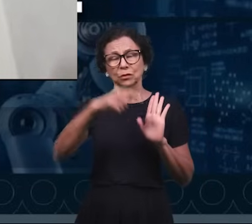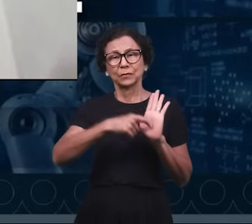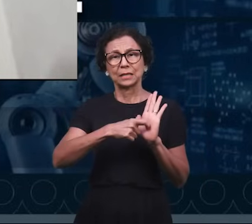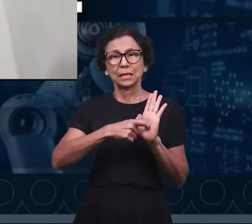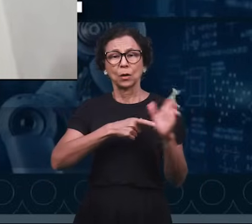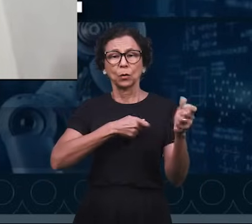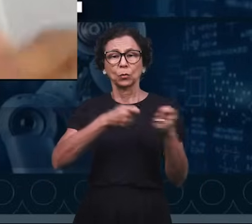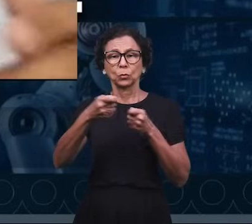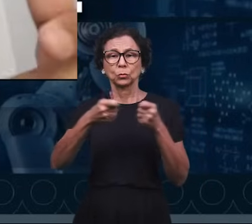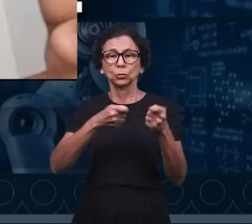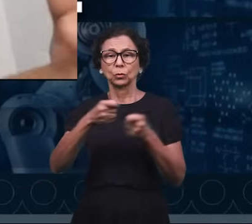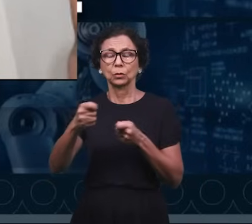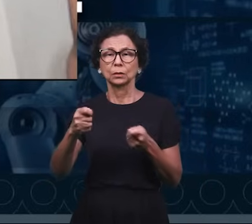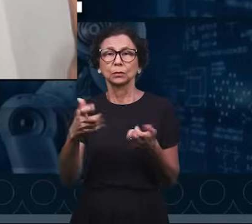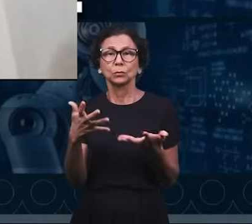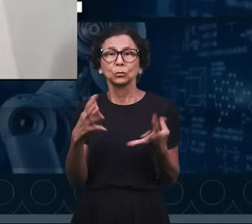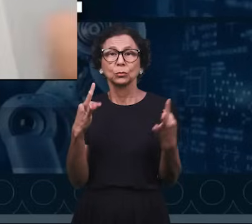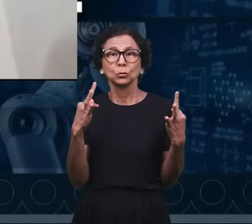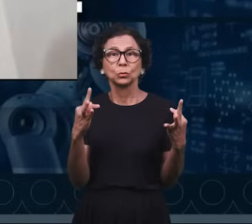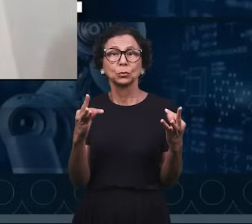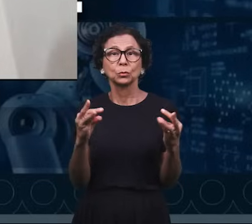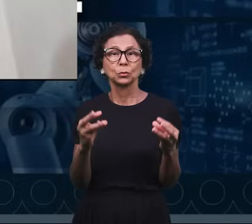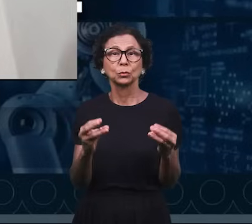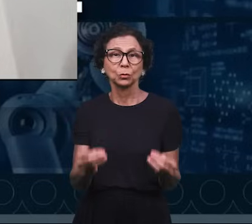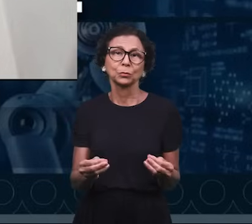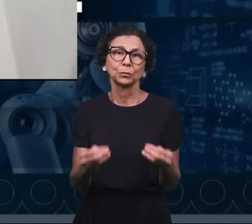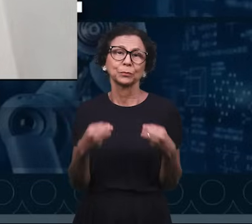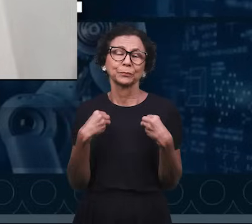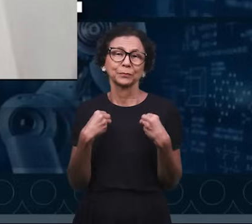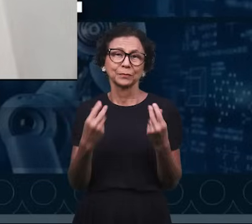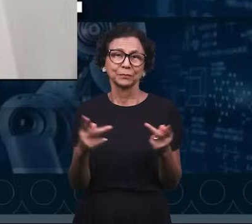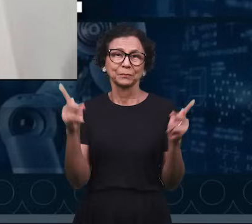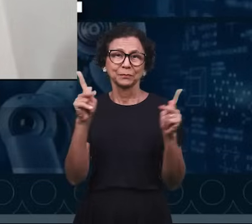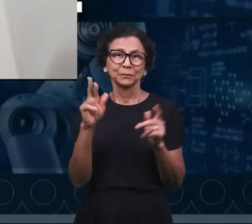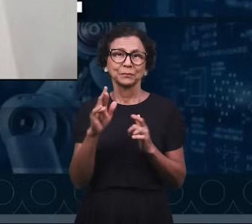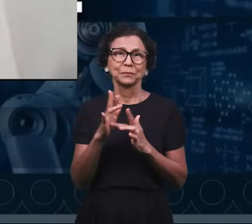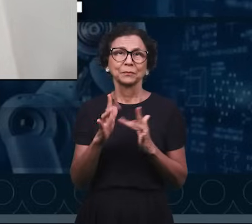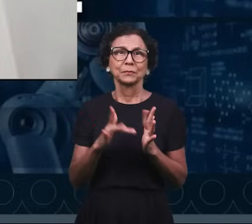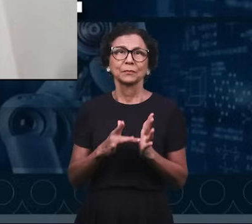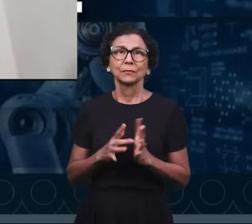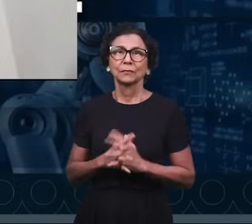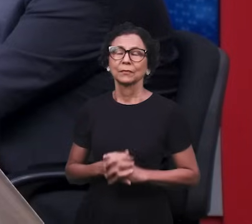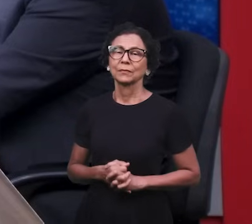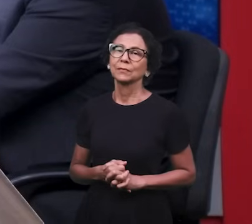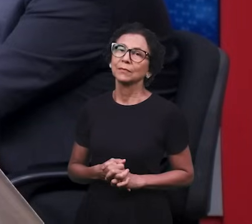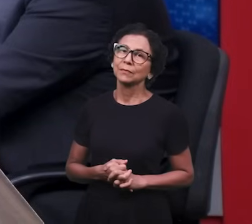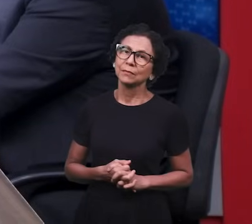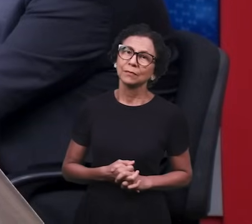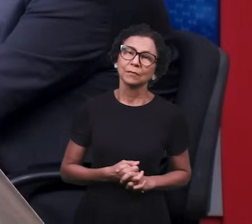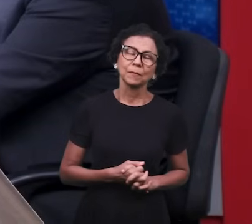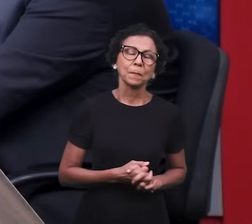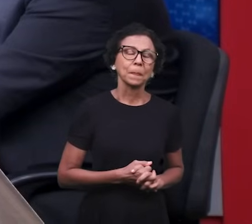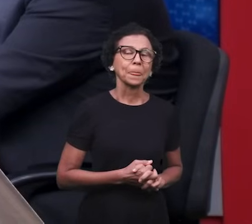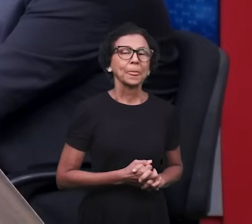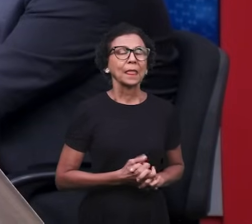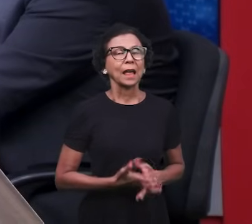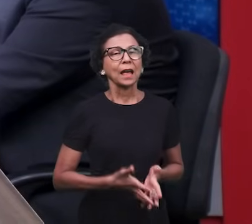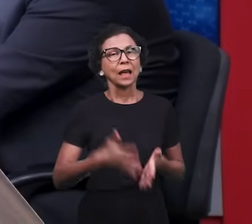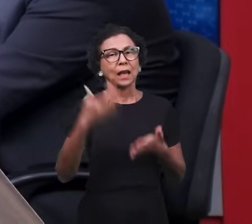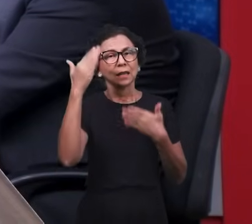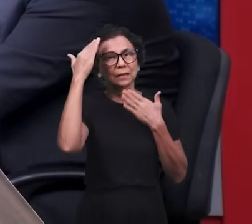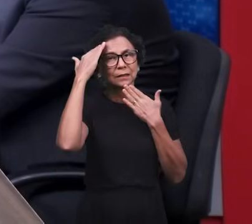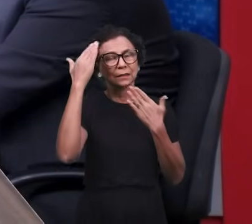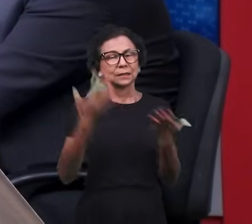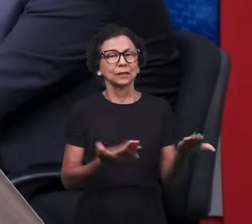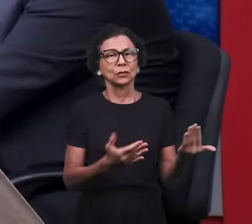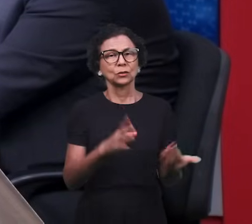real para podermos viver essa vida virtual. Então, é isso, a paz do Senhor a todos. Amém. Gostaria de agradecer ao